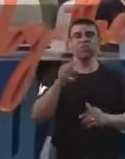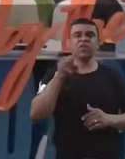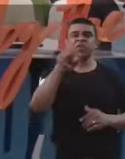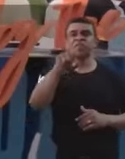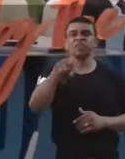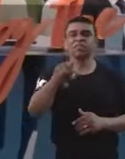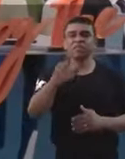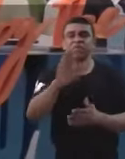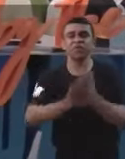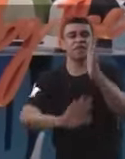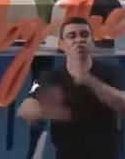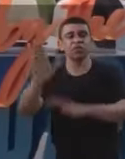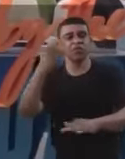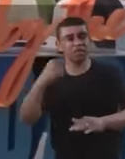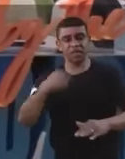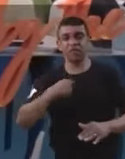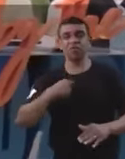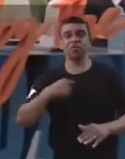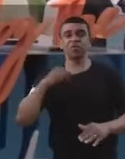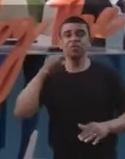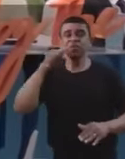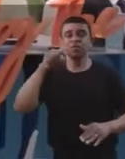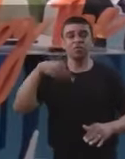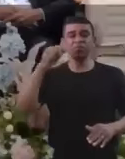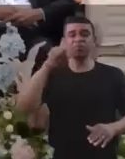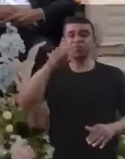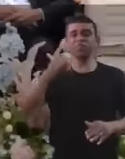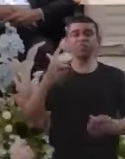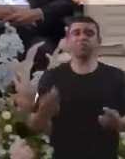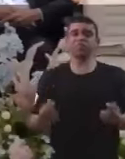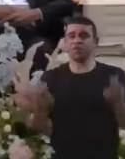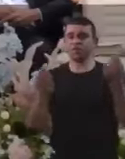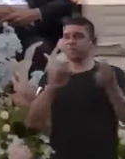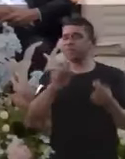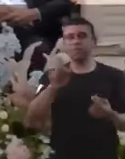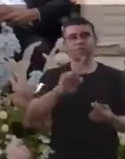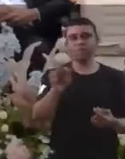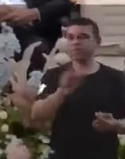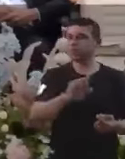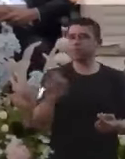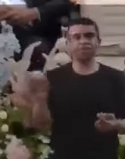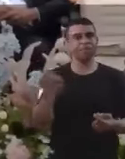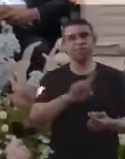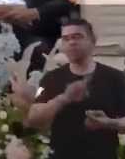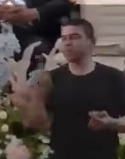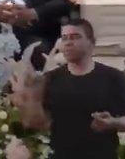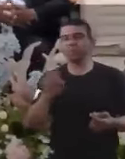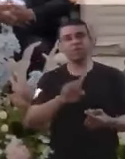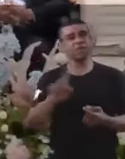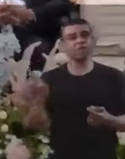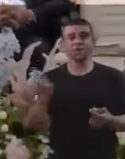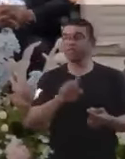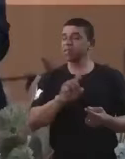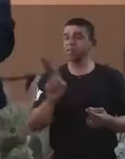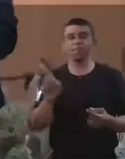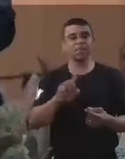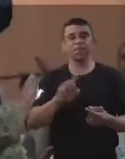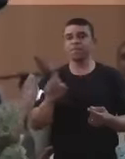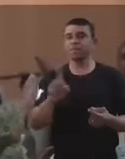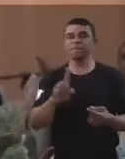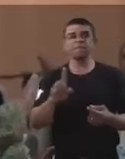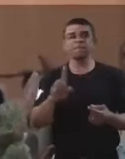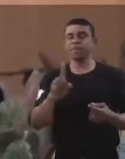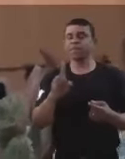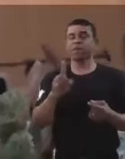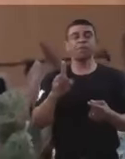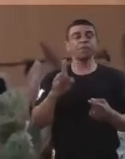te levantar, me adora que eu vou te fazer prosperar. Nananina não, quem barganha adoração,